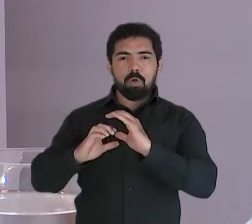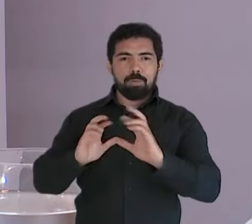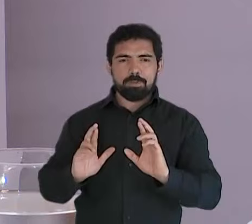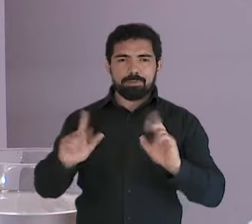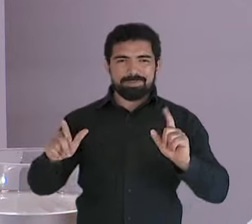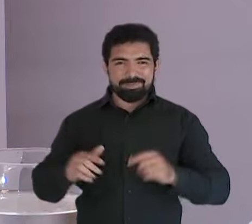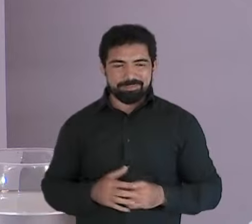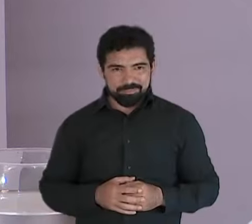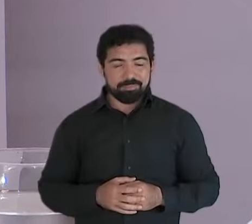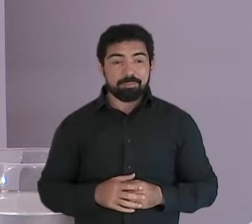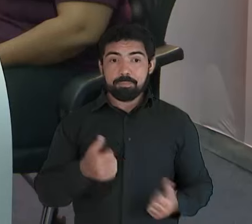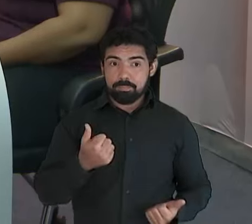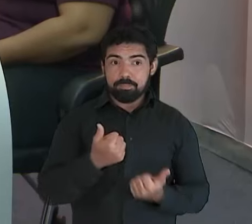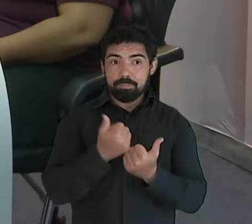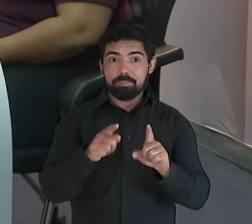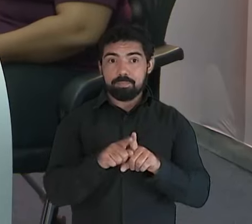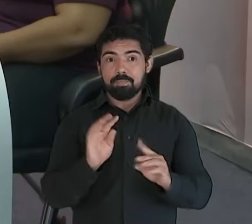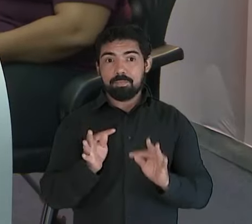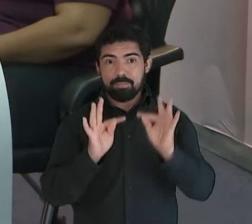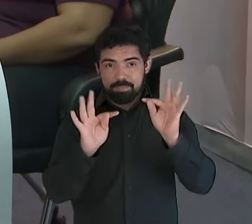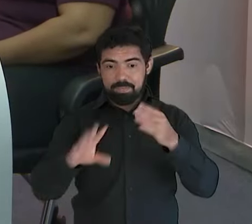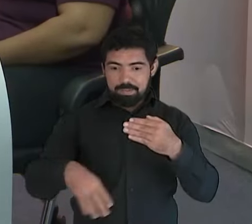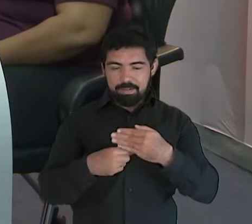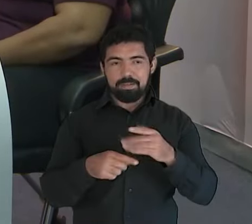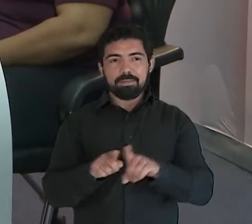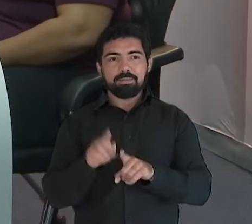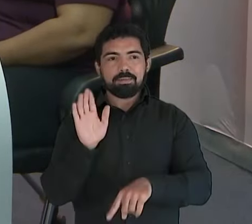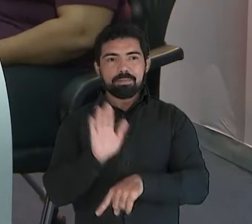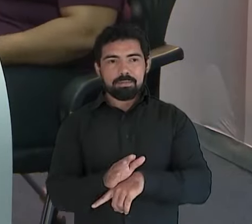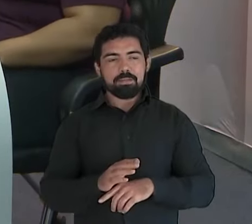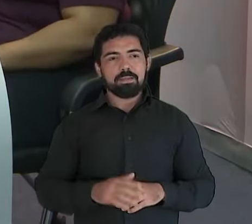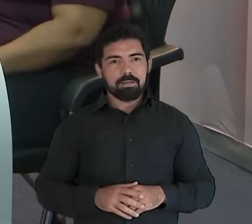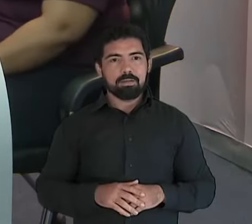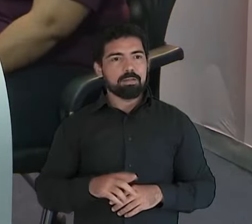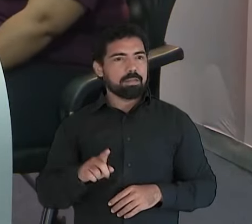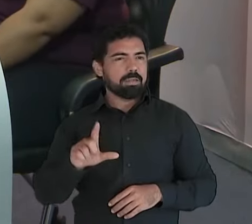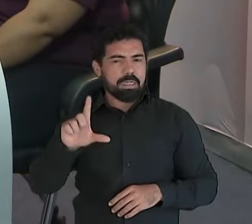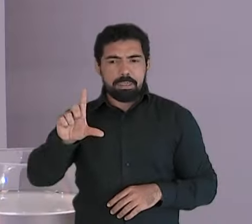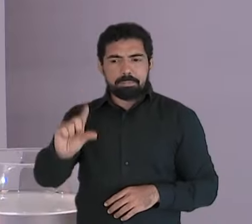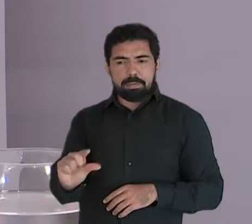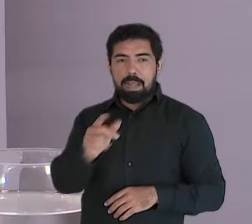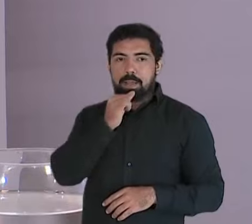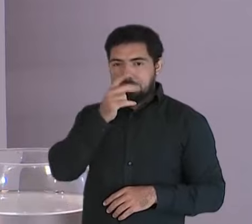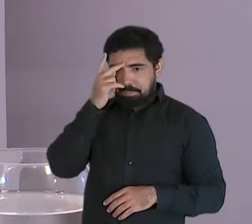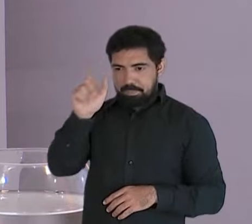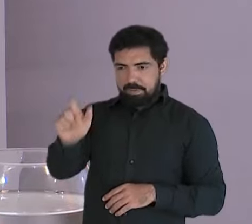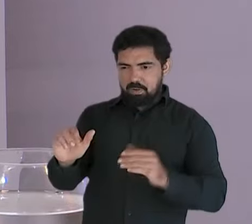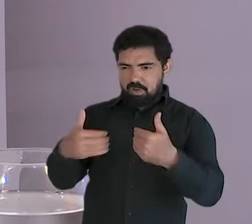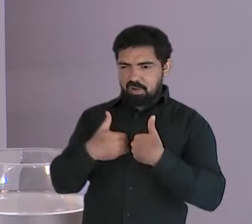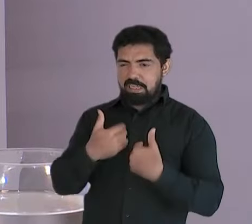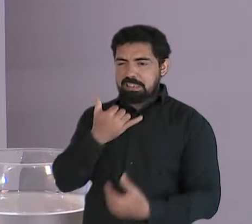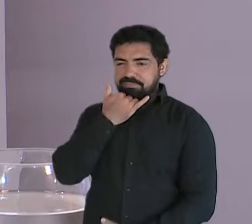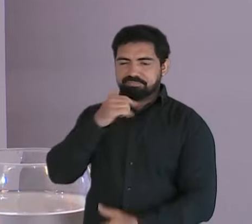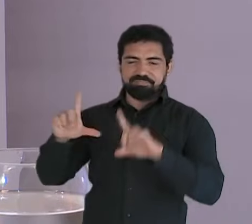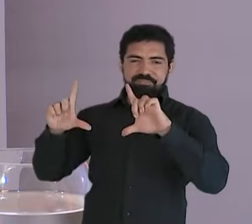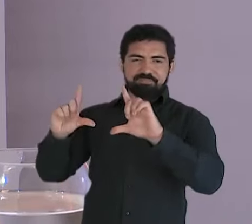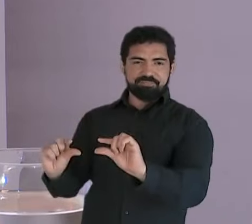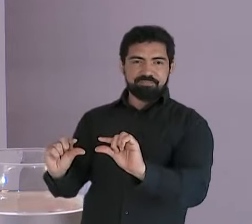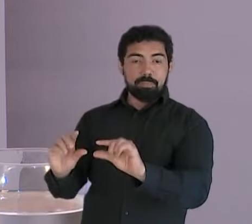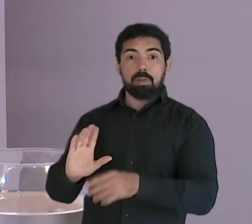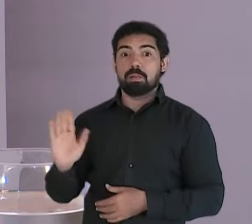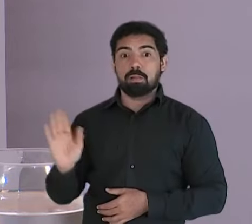são isso... aliadas, né? As tecnologias vieram para somar, né? Isso, é a gente não minimizar o potencial. Imagine se a gente simplesmente pegasse uma